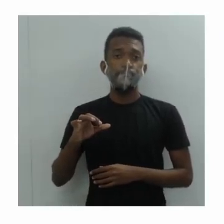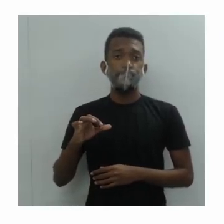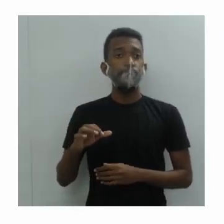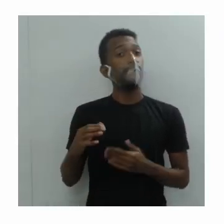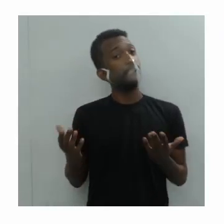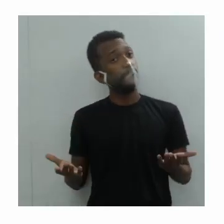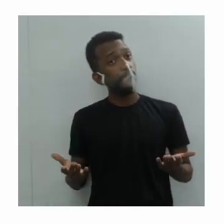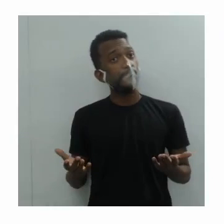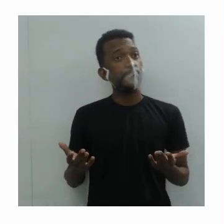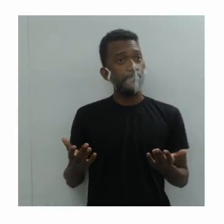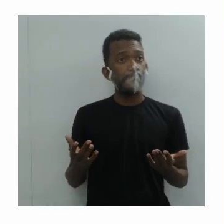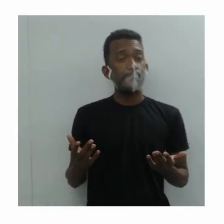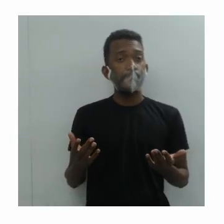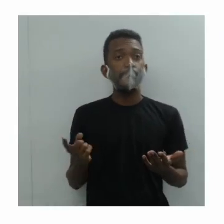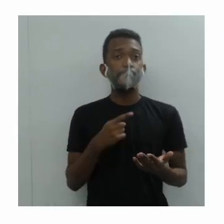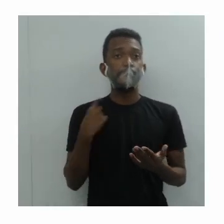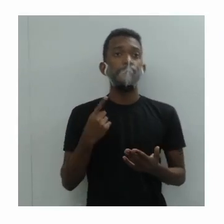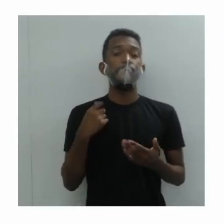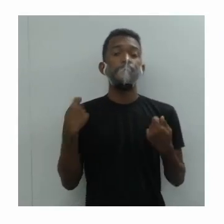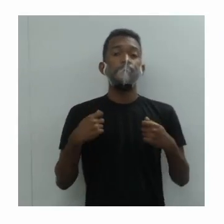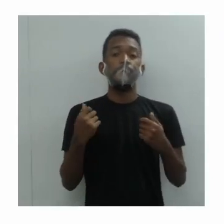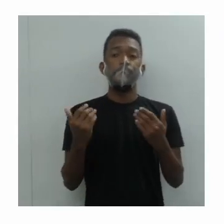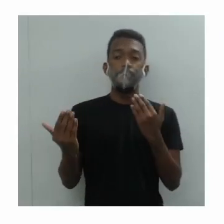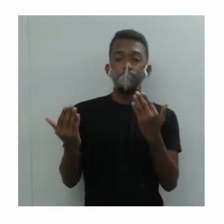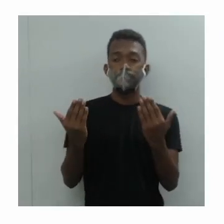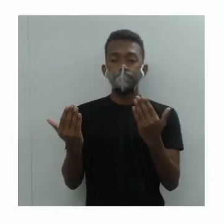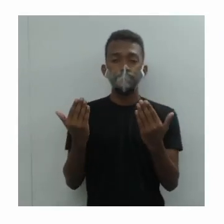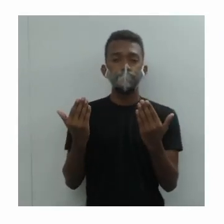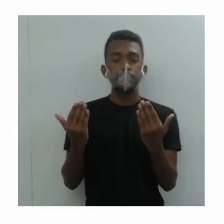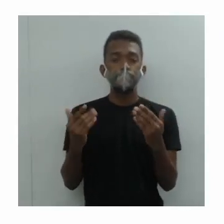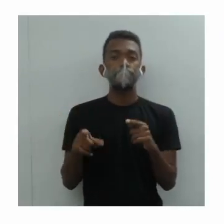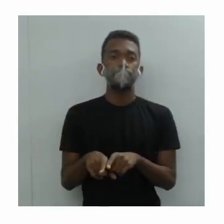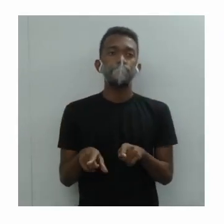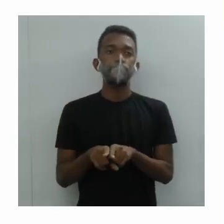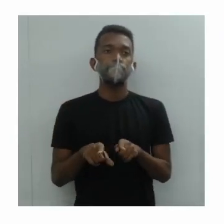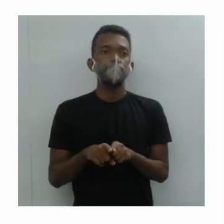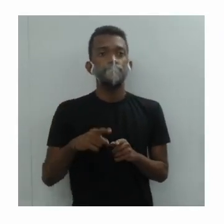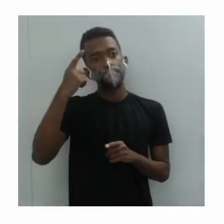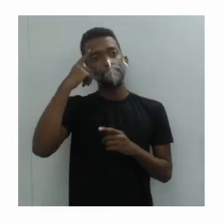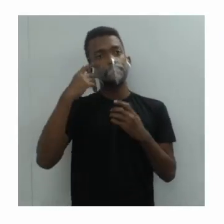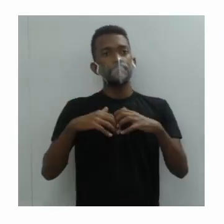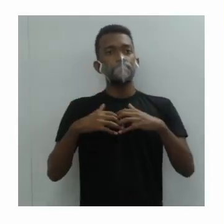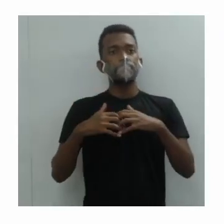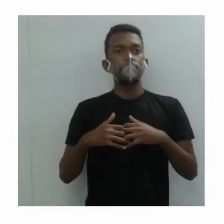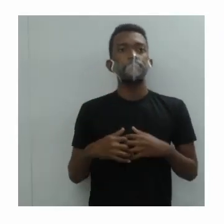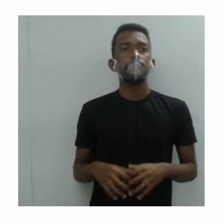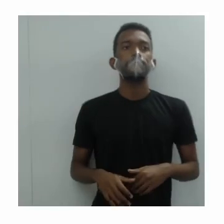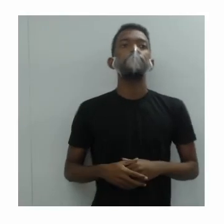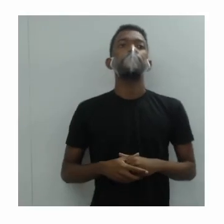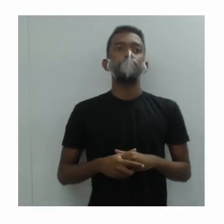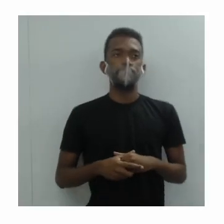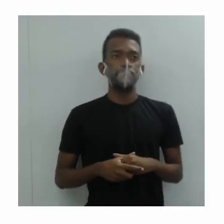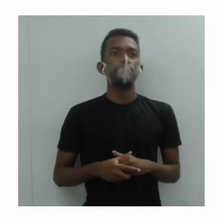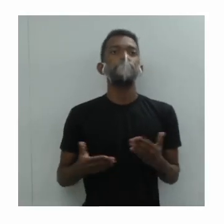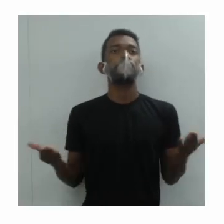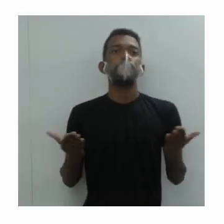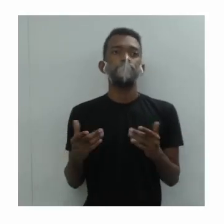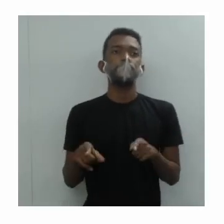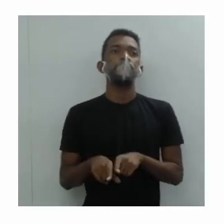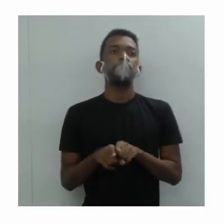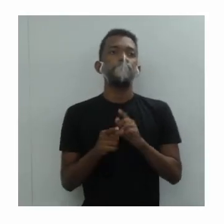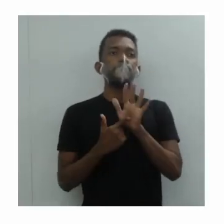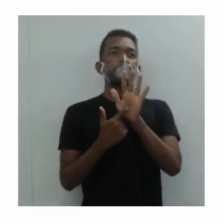Então, é algo que a gente precisa levar em consideração, pensar nisso. Eu trago também,